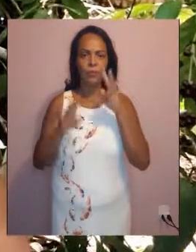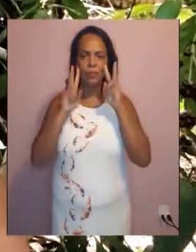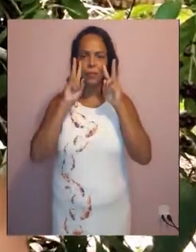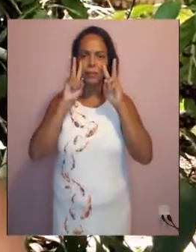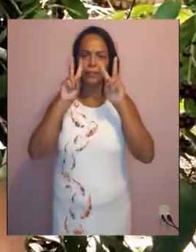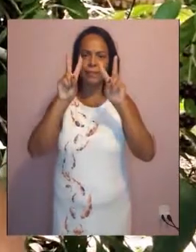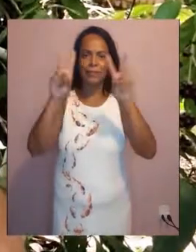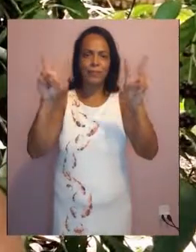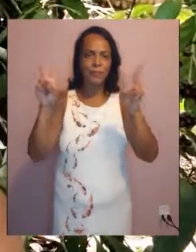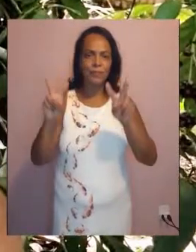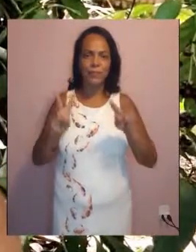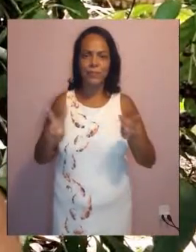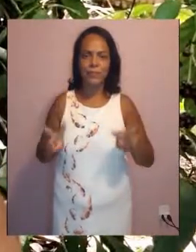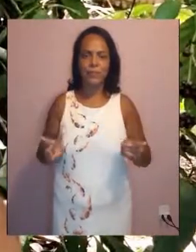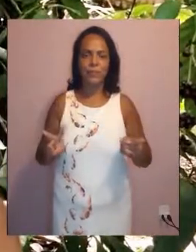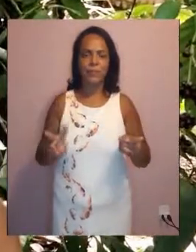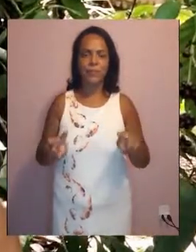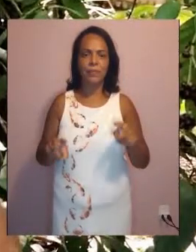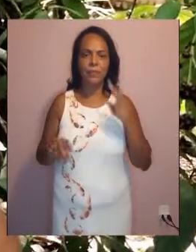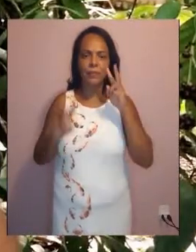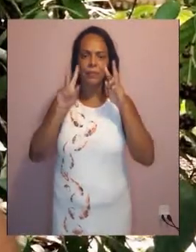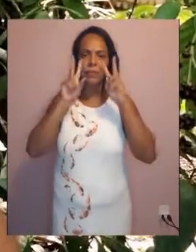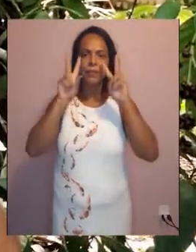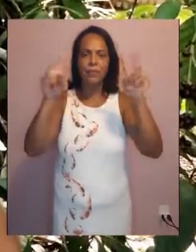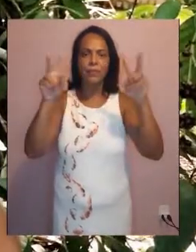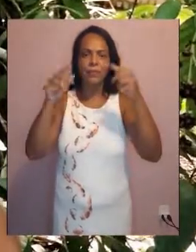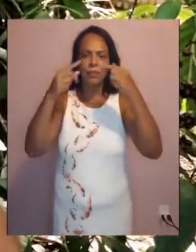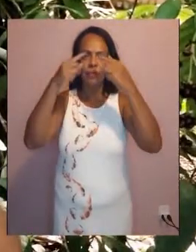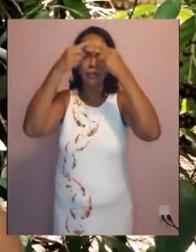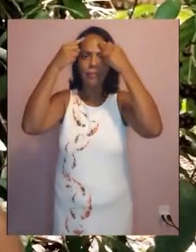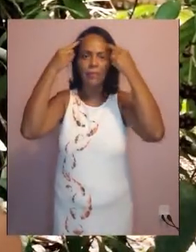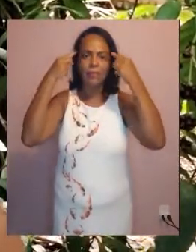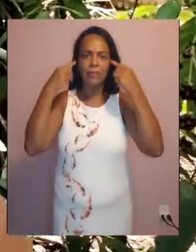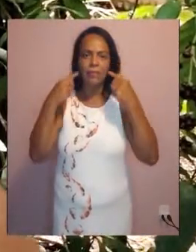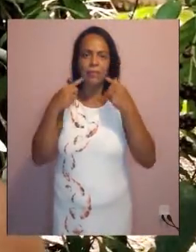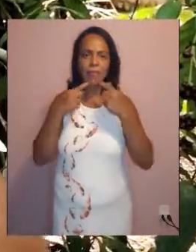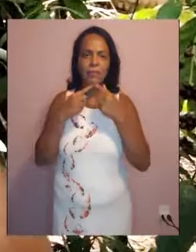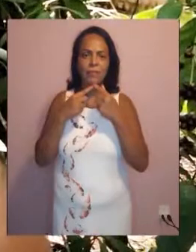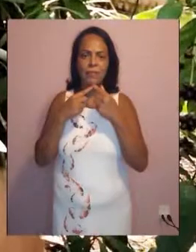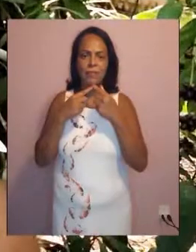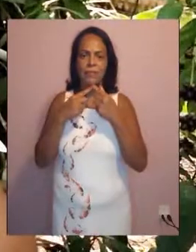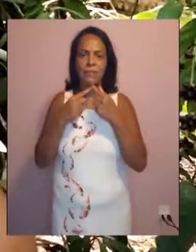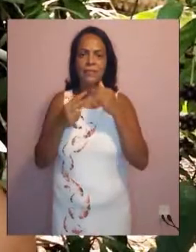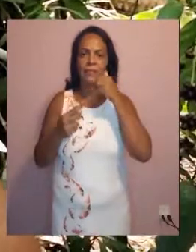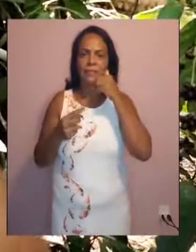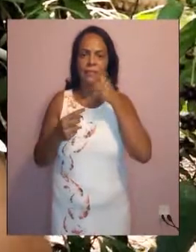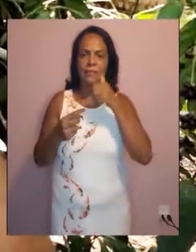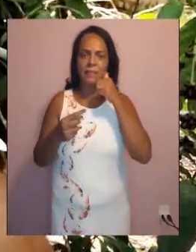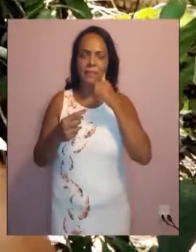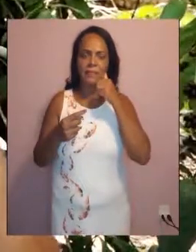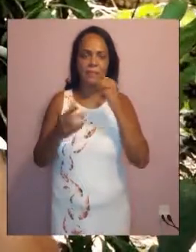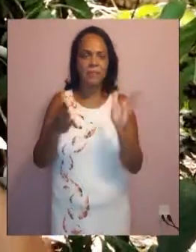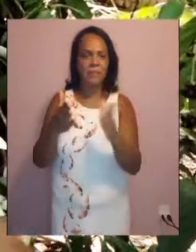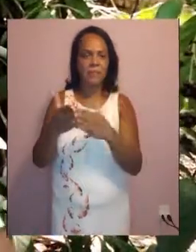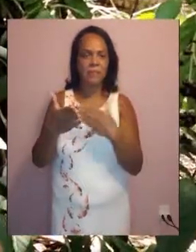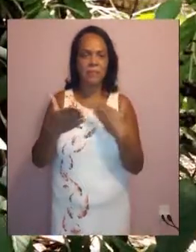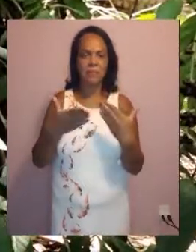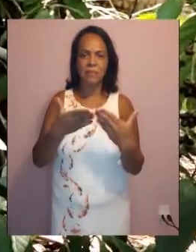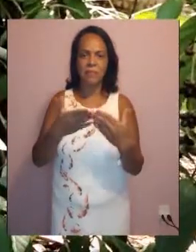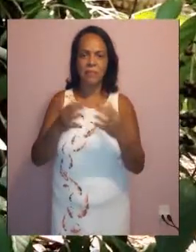a face de contornos todos perfeitos, ele disse que olhava e vislumbrava